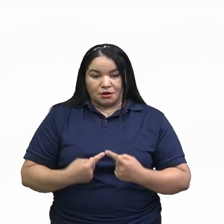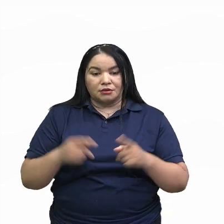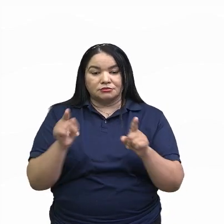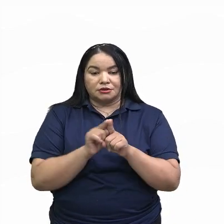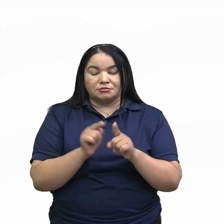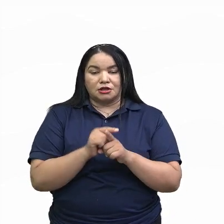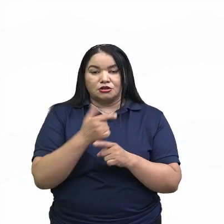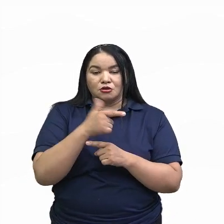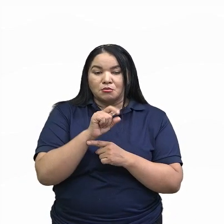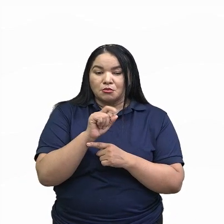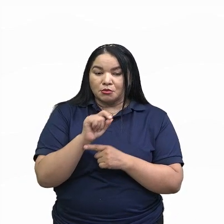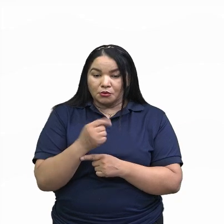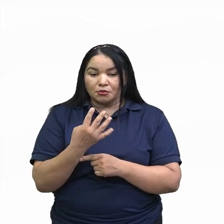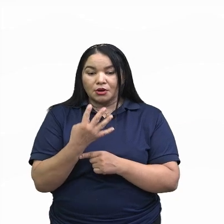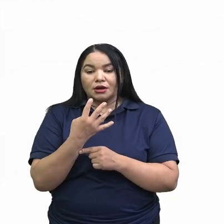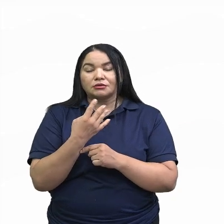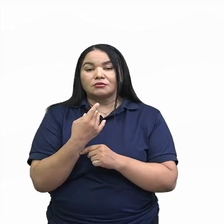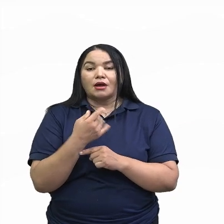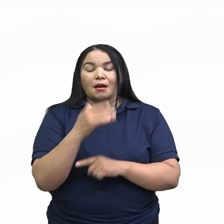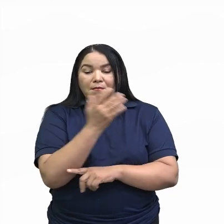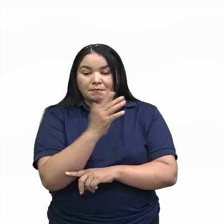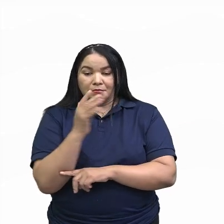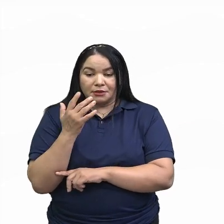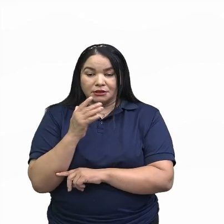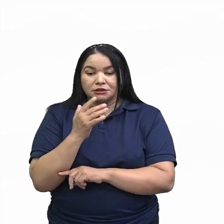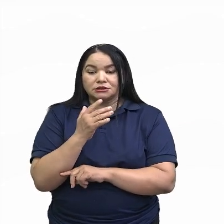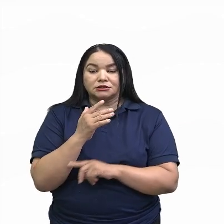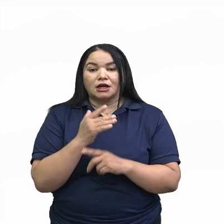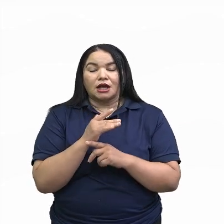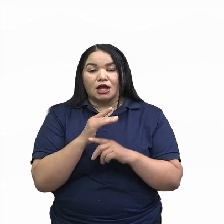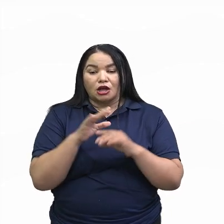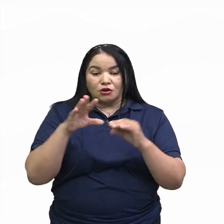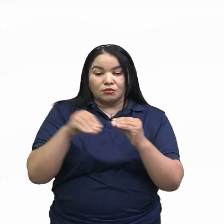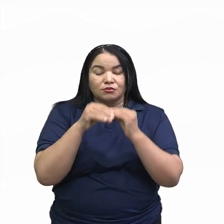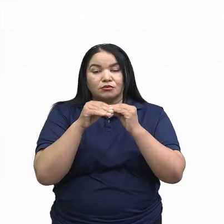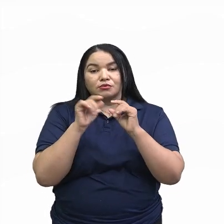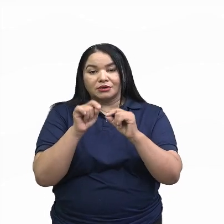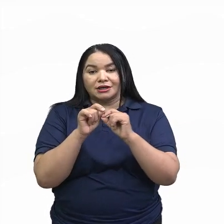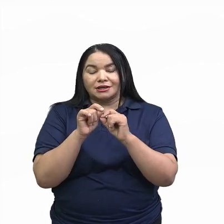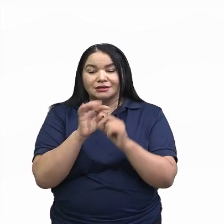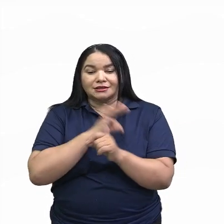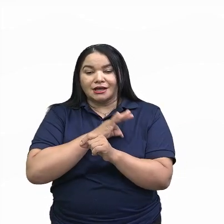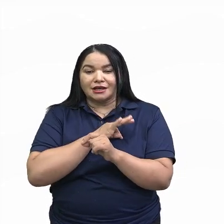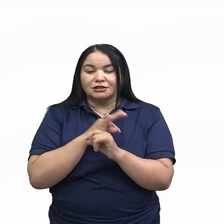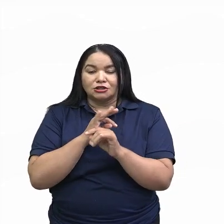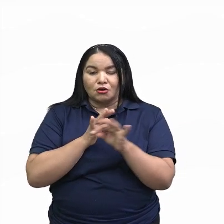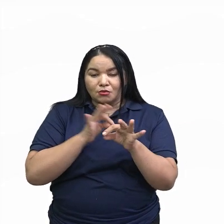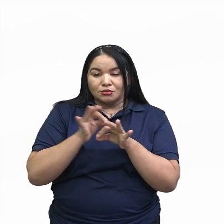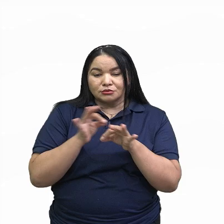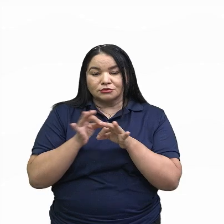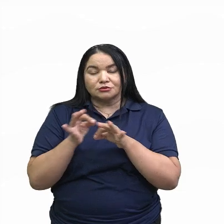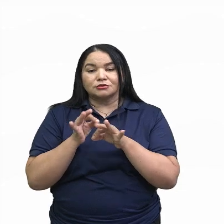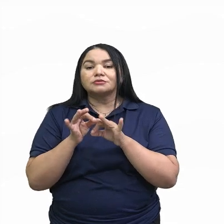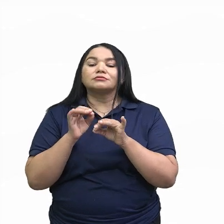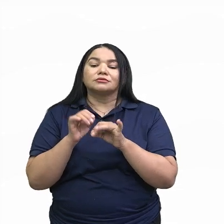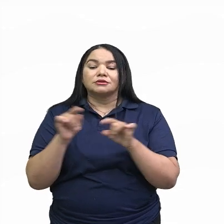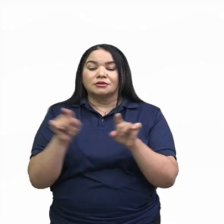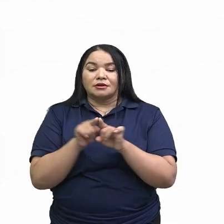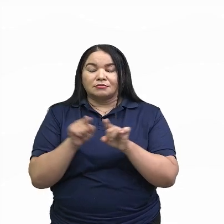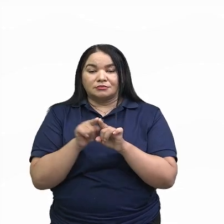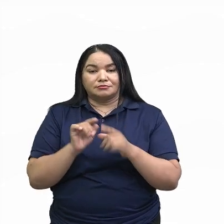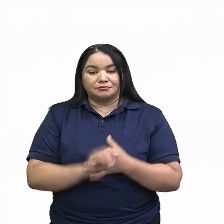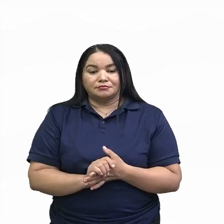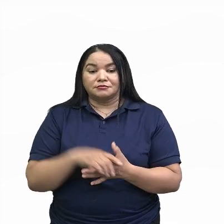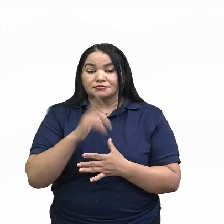2004, a primeira planta editada geneticamente usando técnicas precisas de edição. Aí a